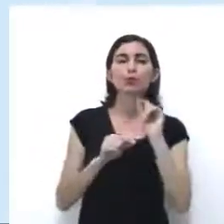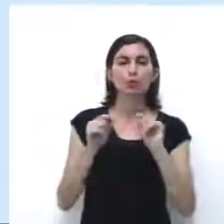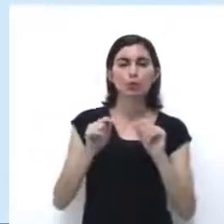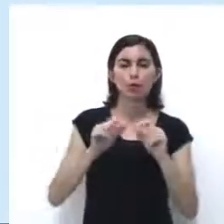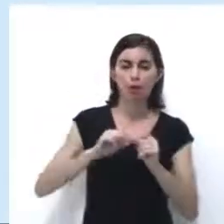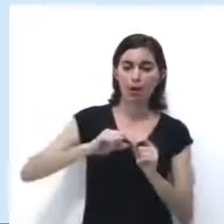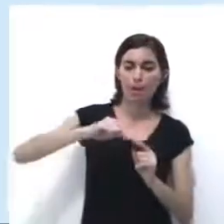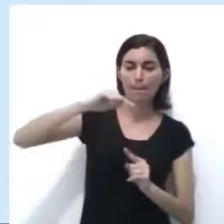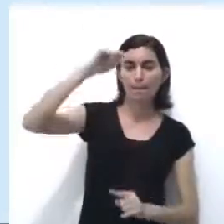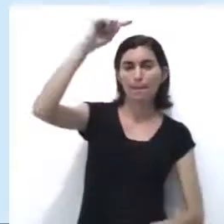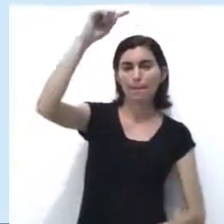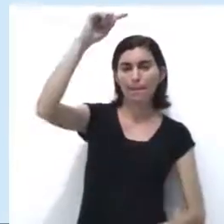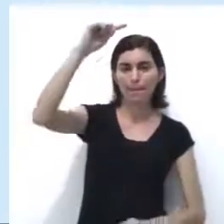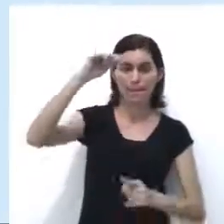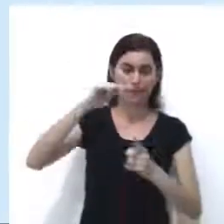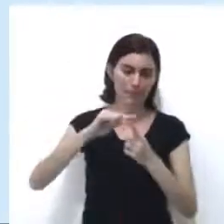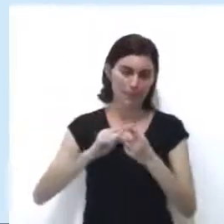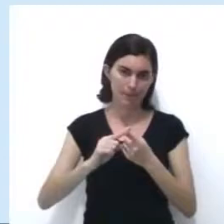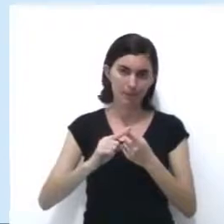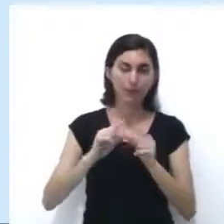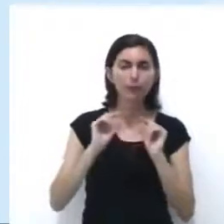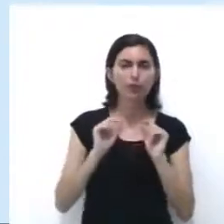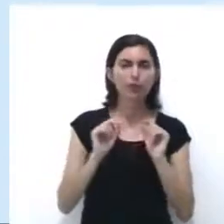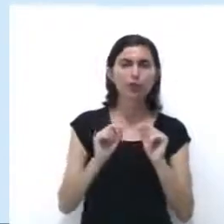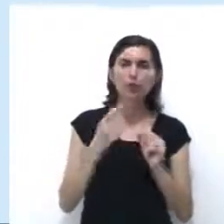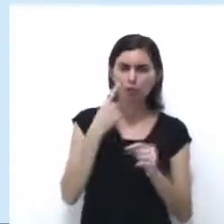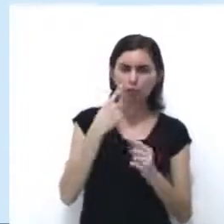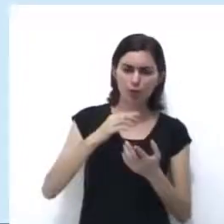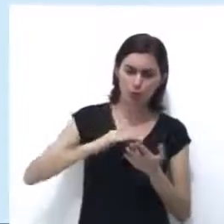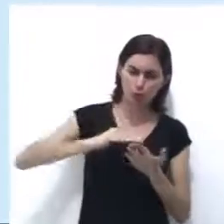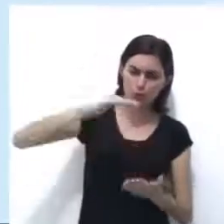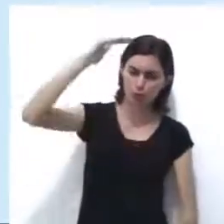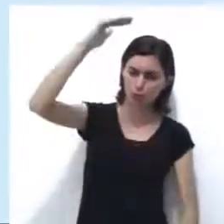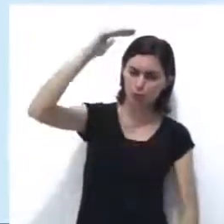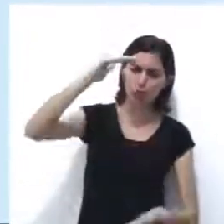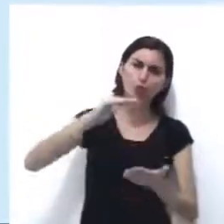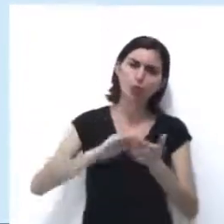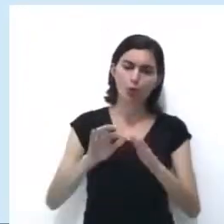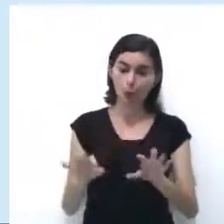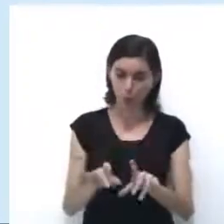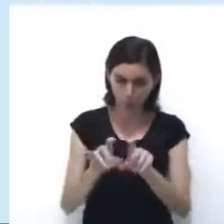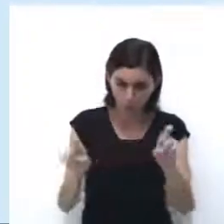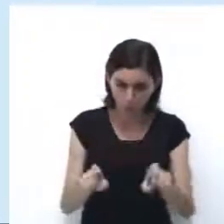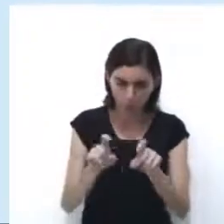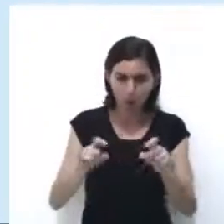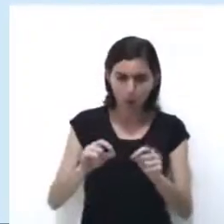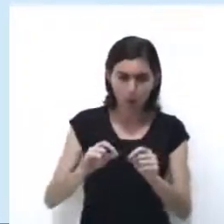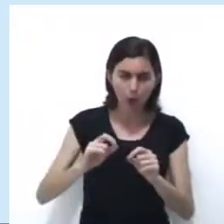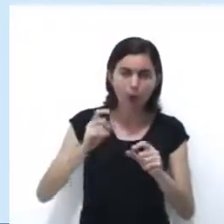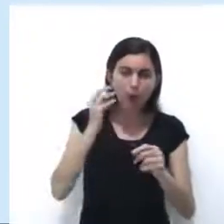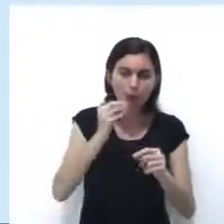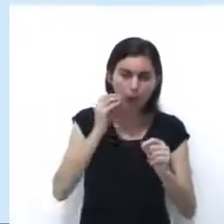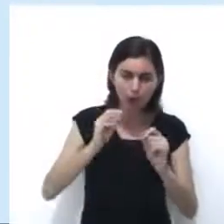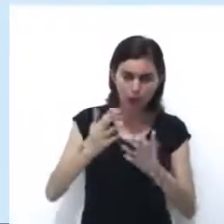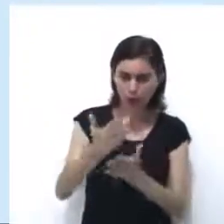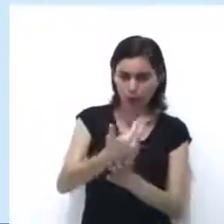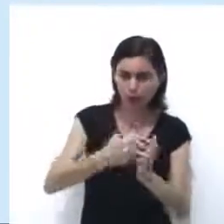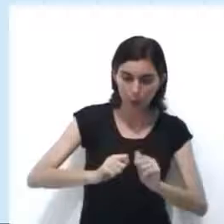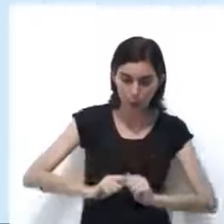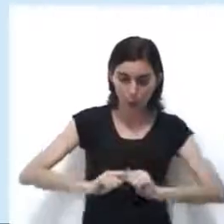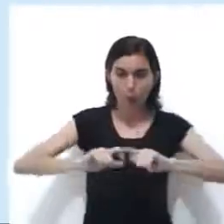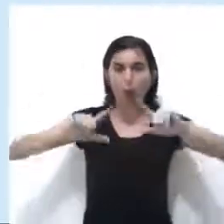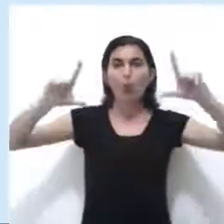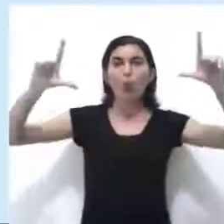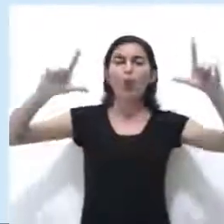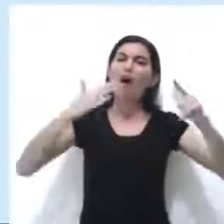vocês sobre ampliação e redução. Já viu quando alguém no computador tenta aumentar uma figura e